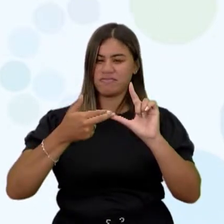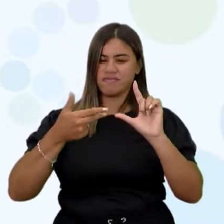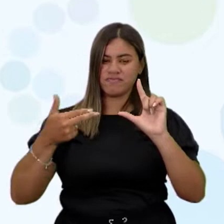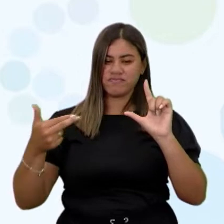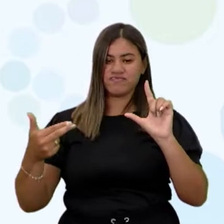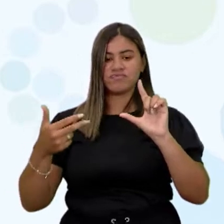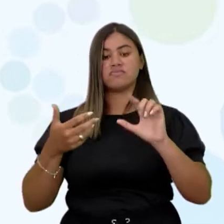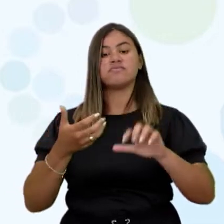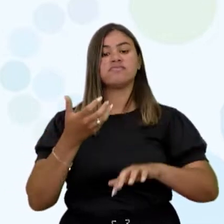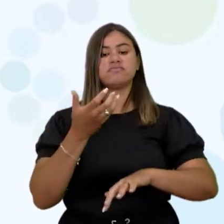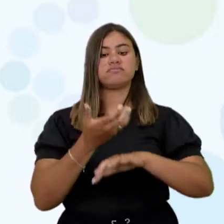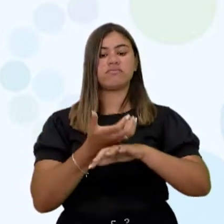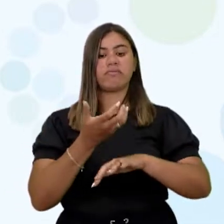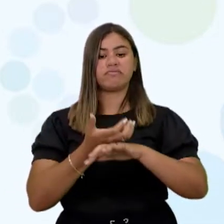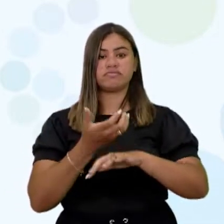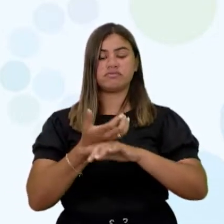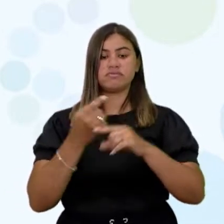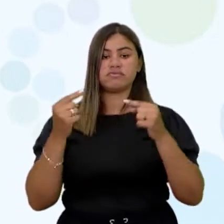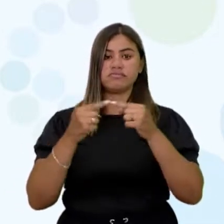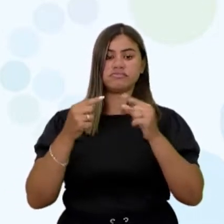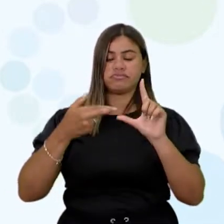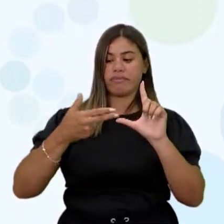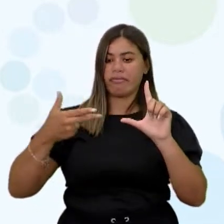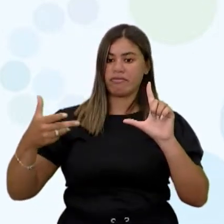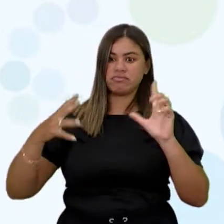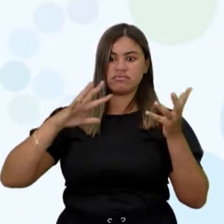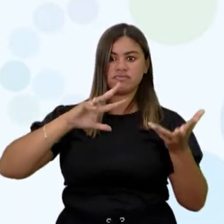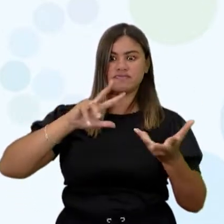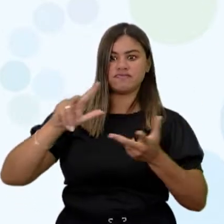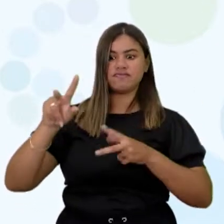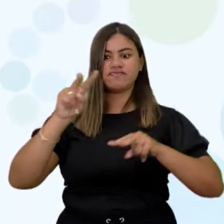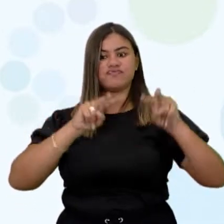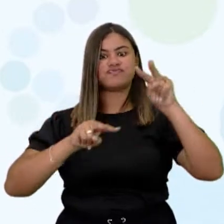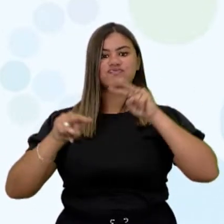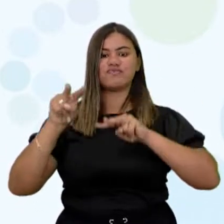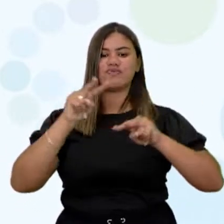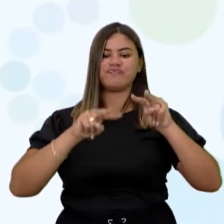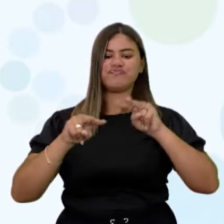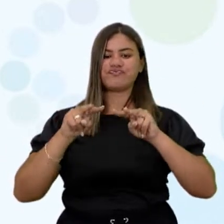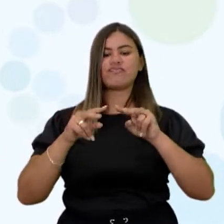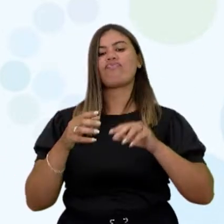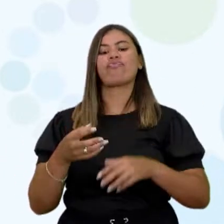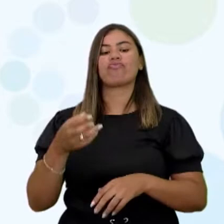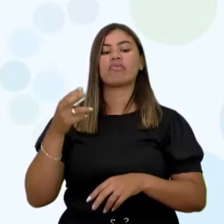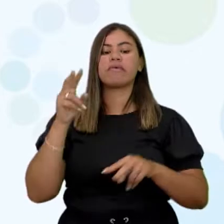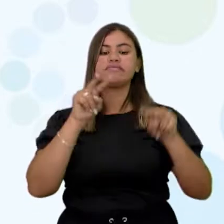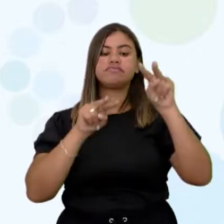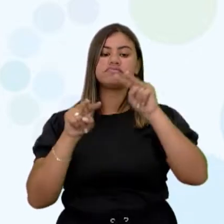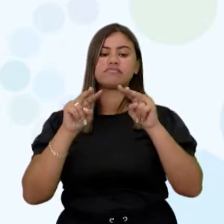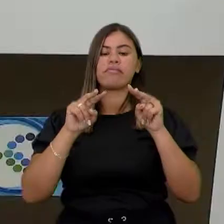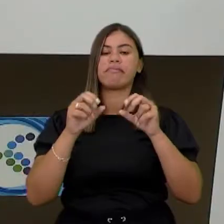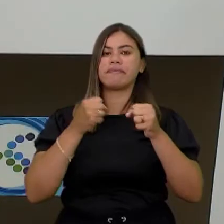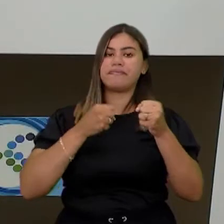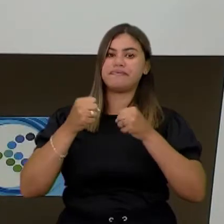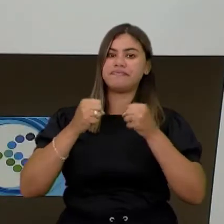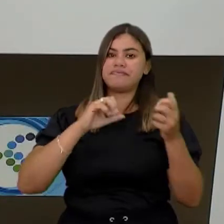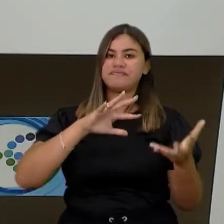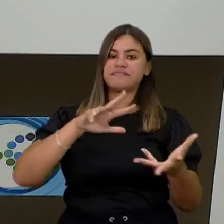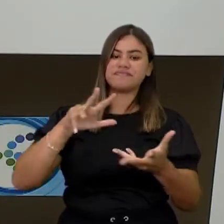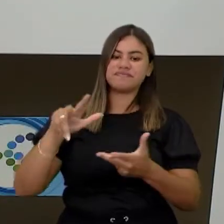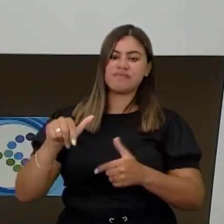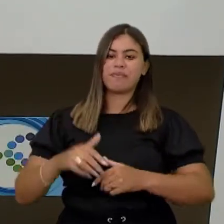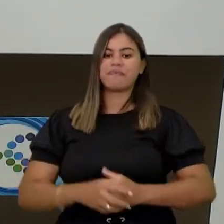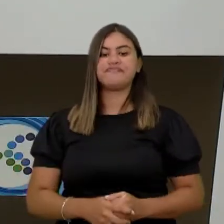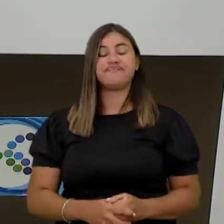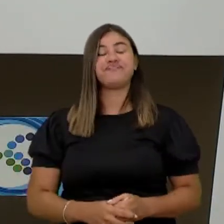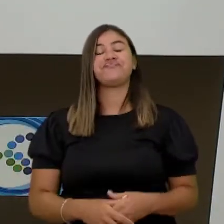curricular, tá na mídia, tá no mundo. Observatório da Imprensa Internacional, desenvolvimento 2. Então, agora pode voltar para mim, falarei de maneira mais detida